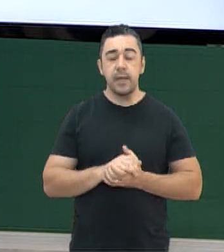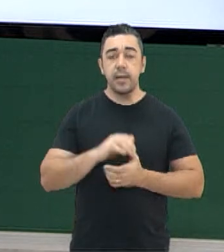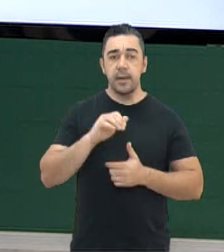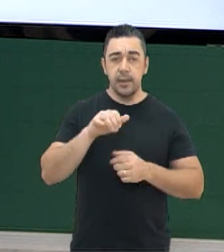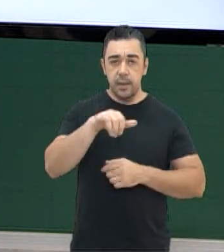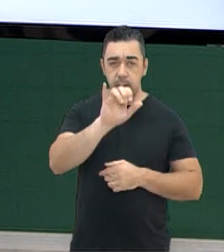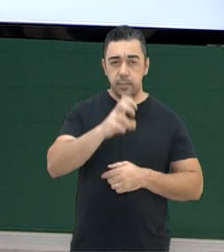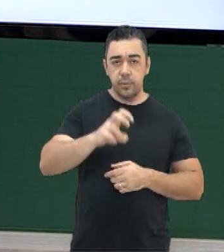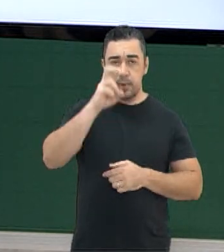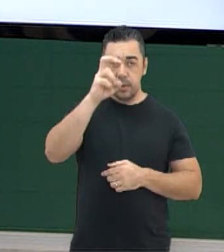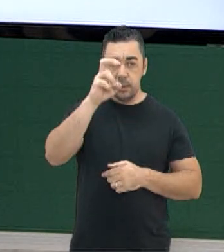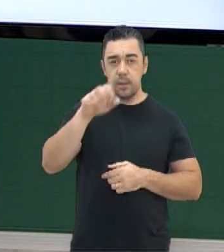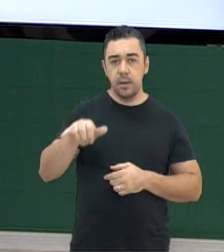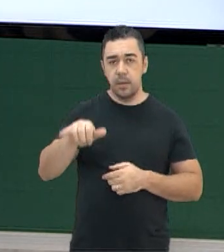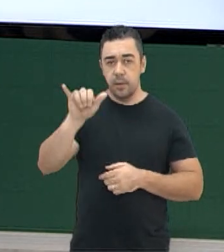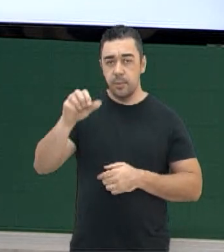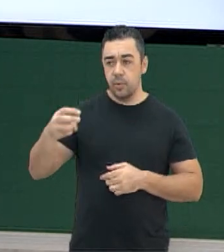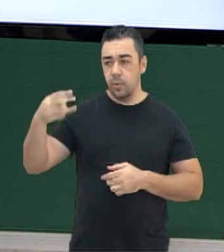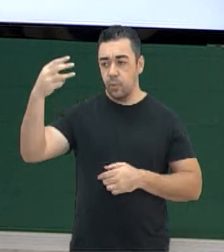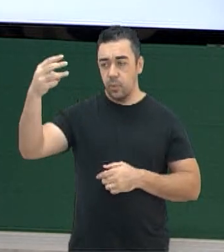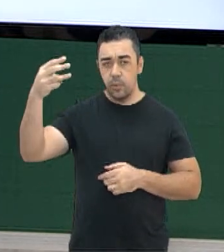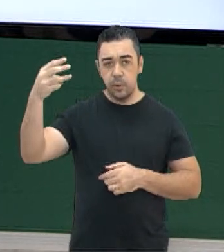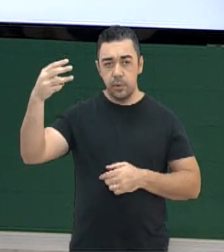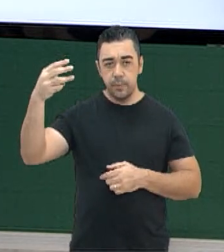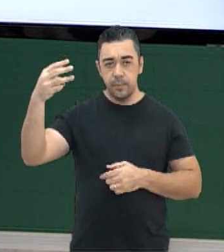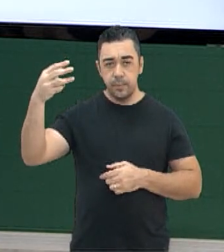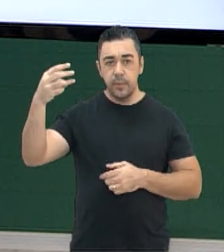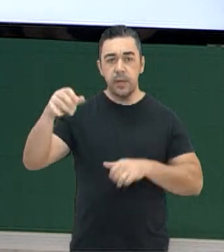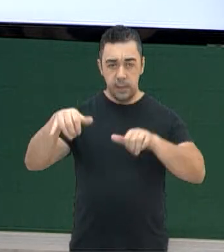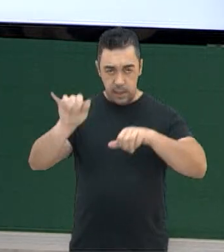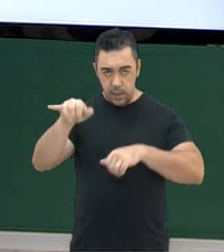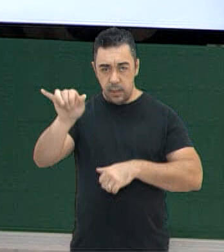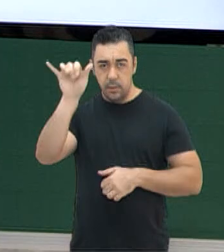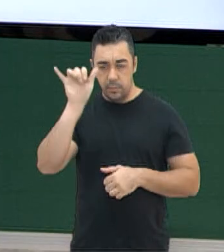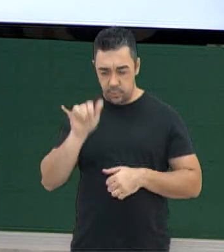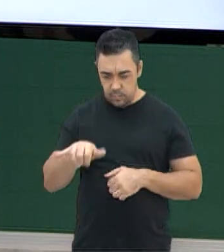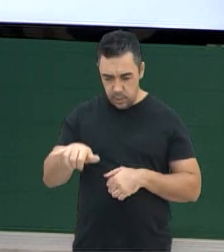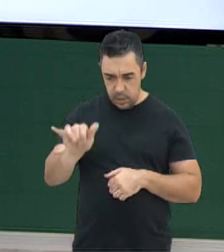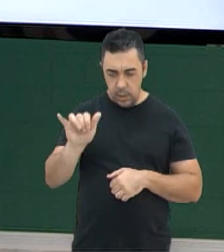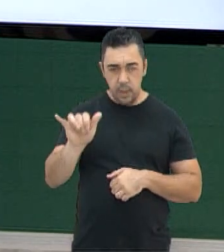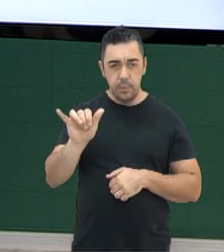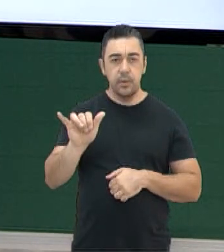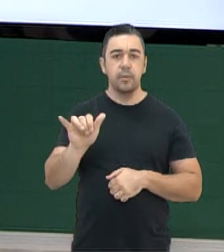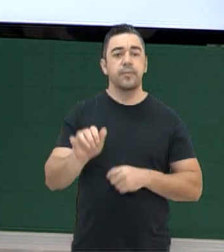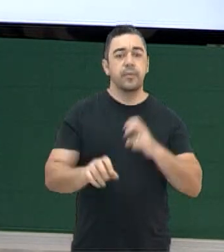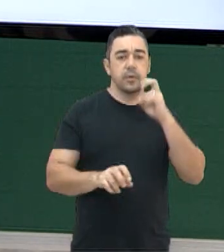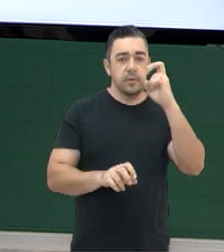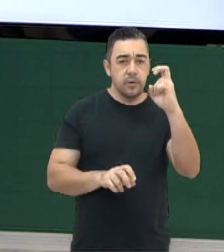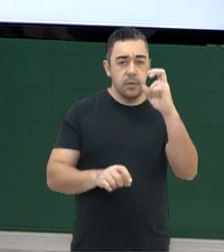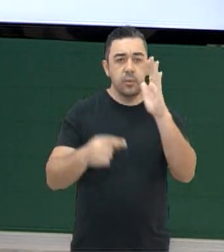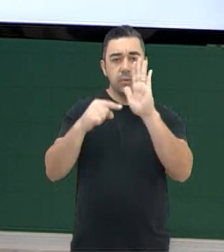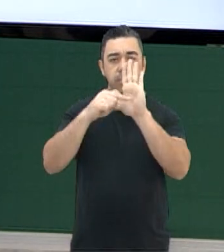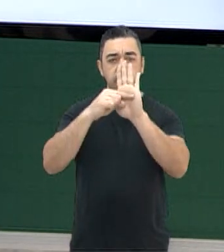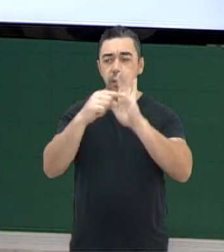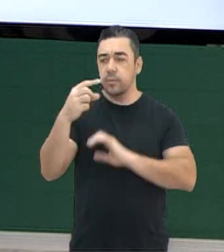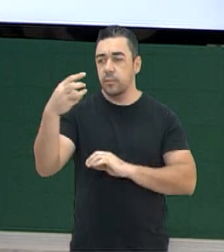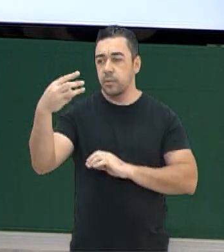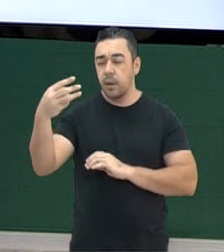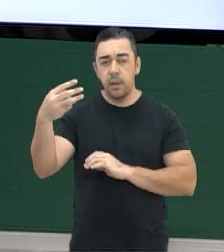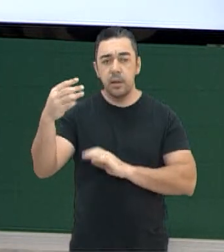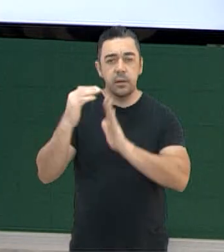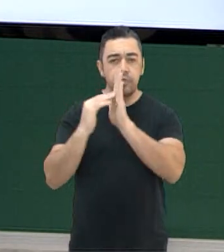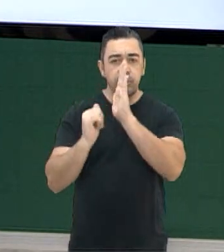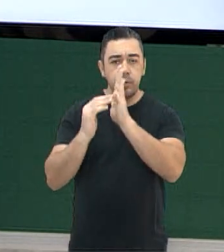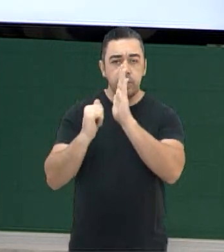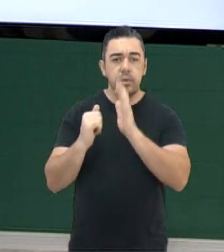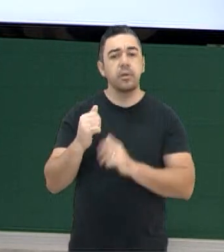à quinta e y ao cubo são iguais? São. Está dividindo? Repete a letra, subtrai os